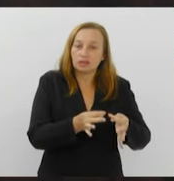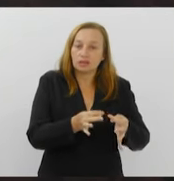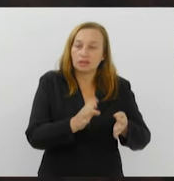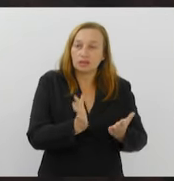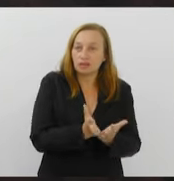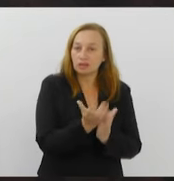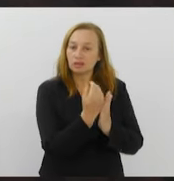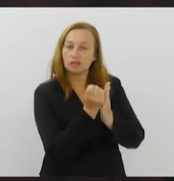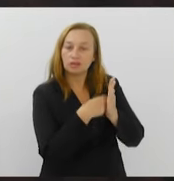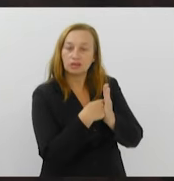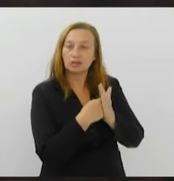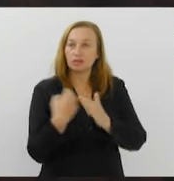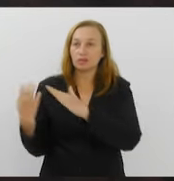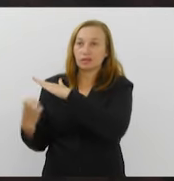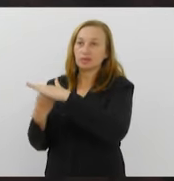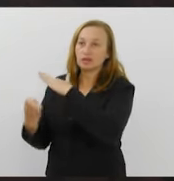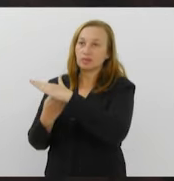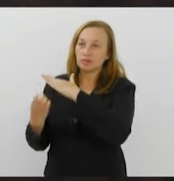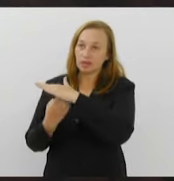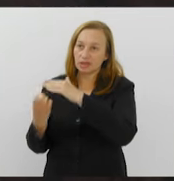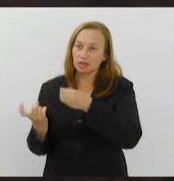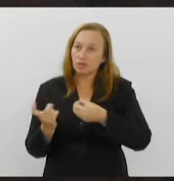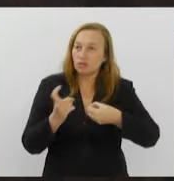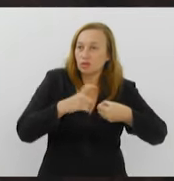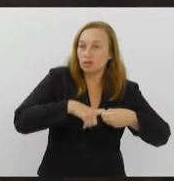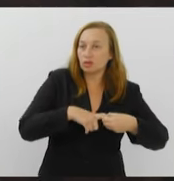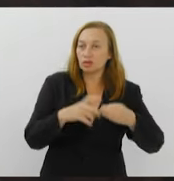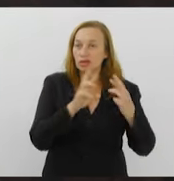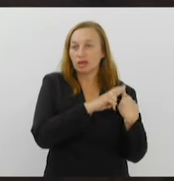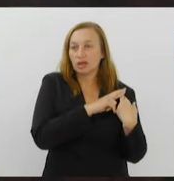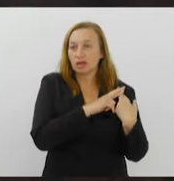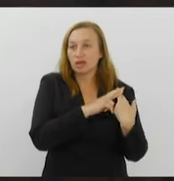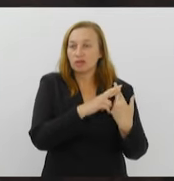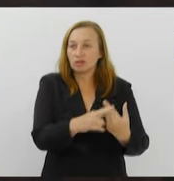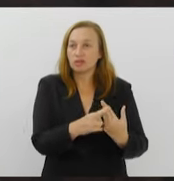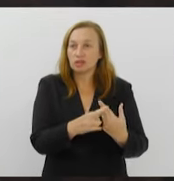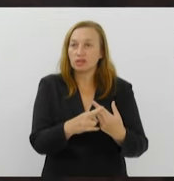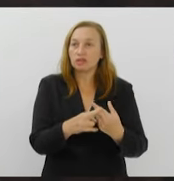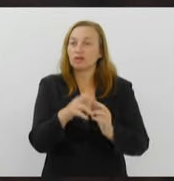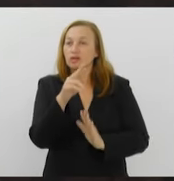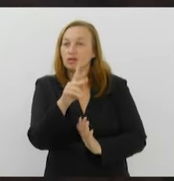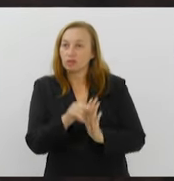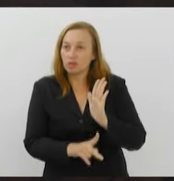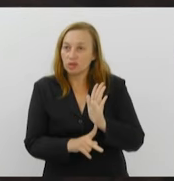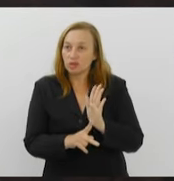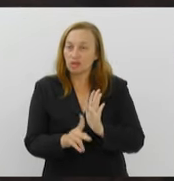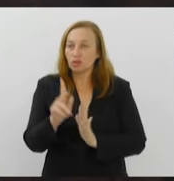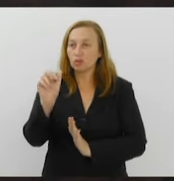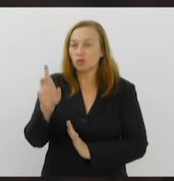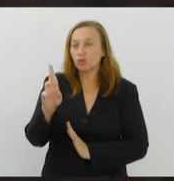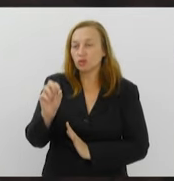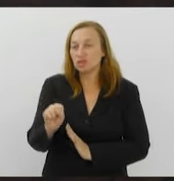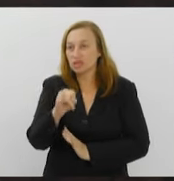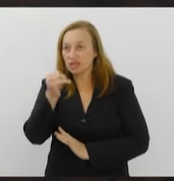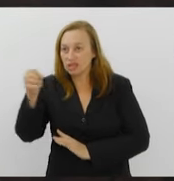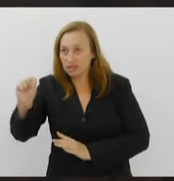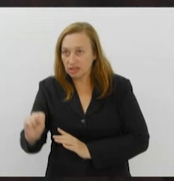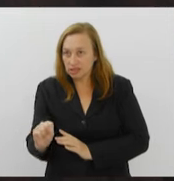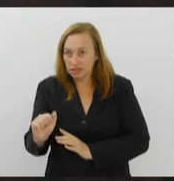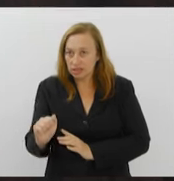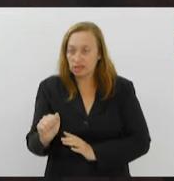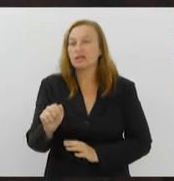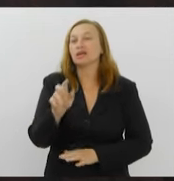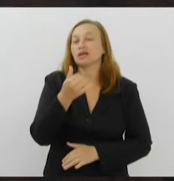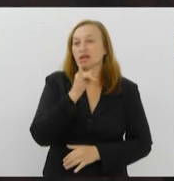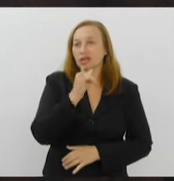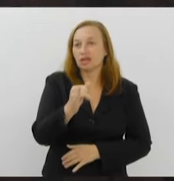especial para empresas ou consórcios responsáveis por projetos independentes de usinas de geração de energia elétrica no